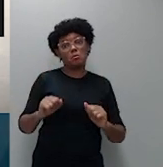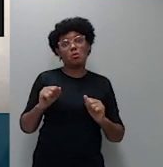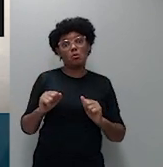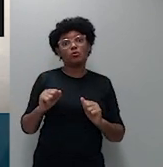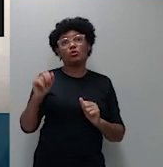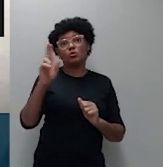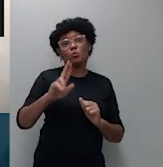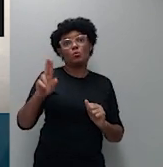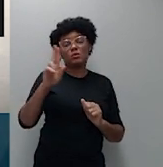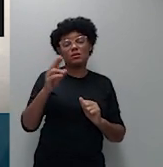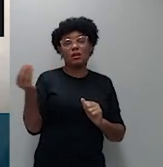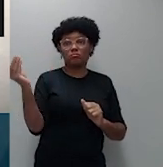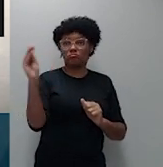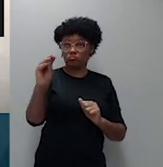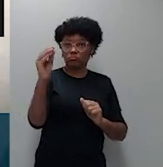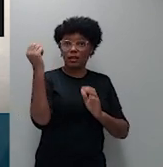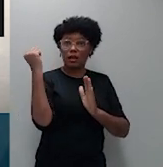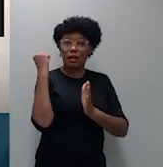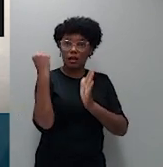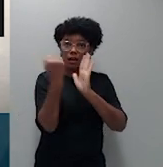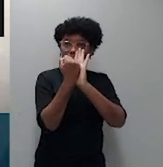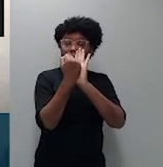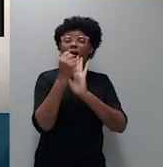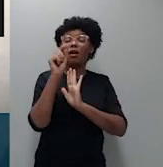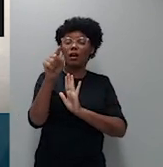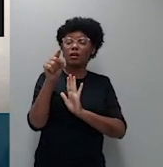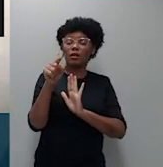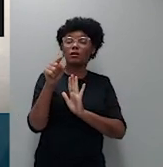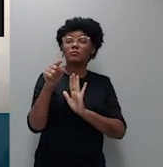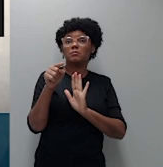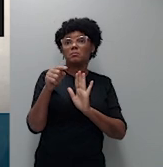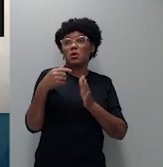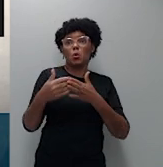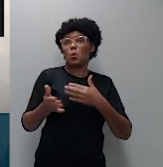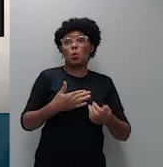gravados nos móveis e bem desejado